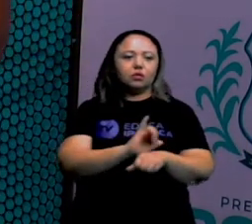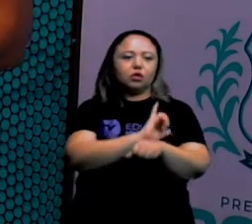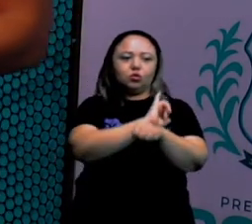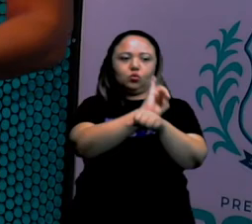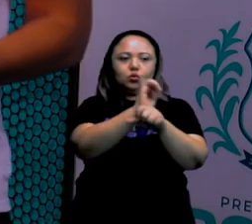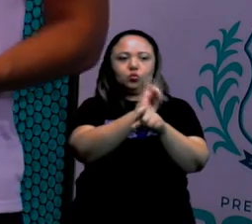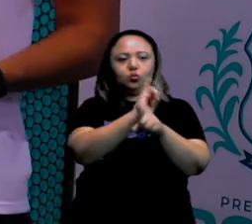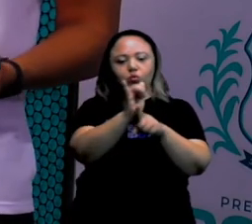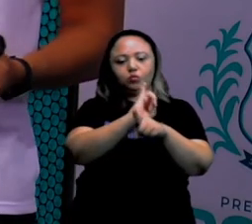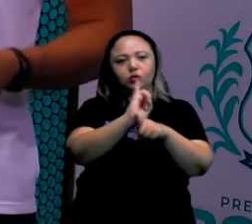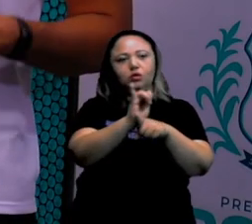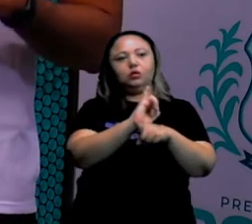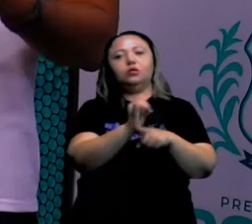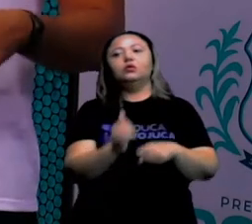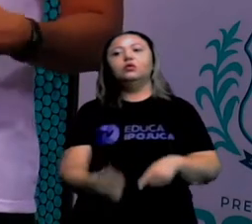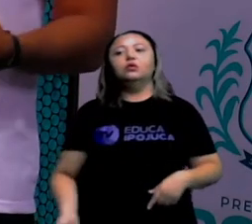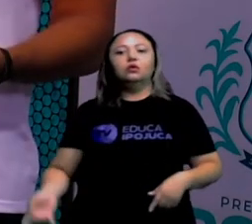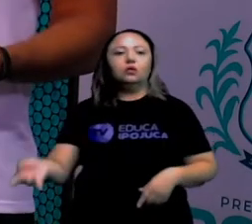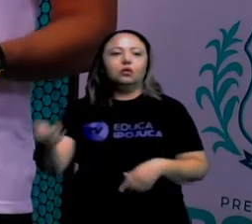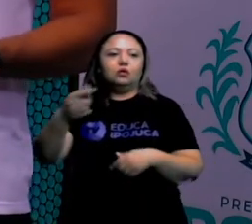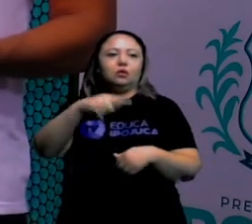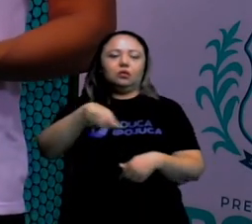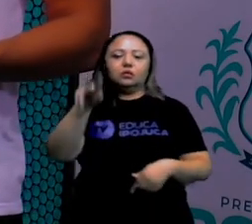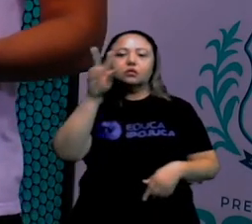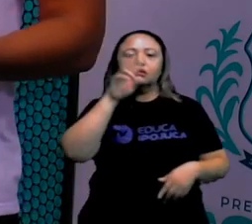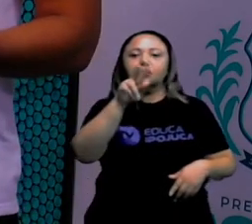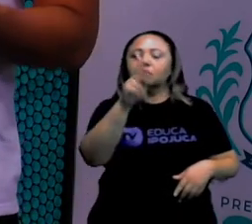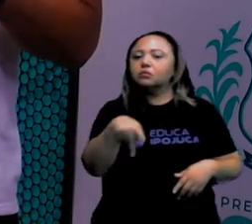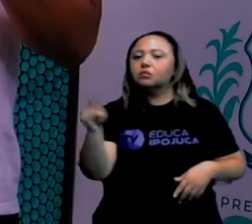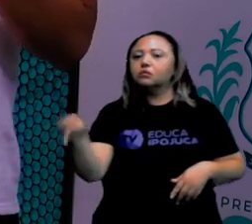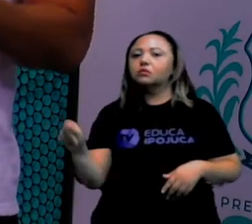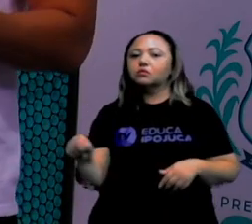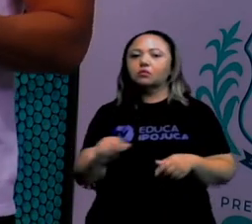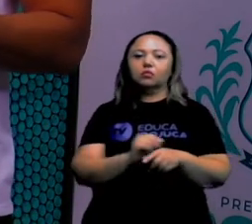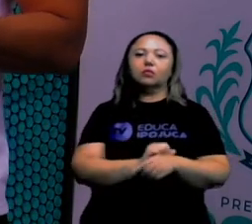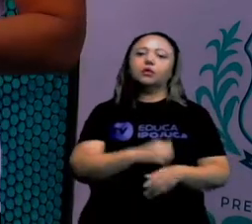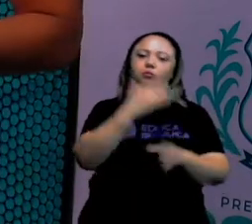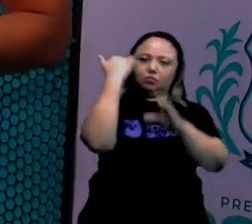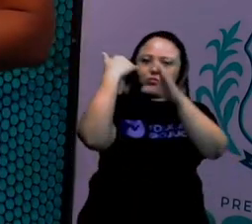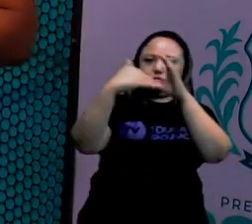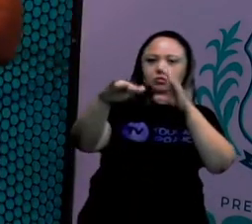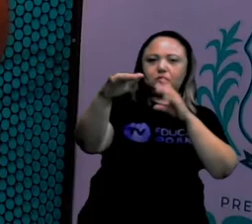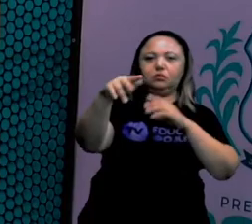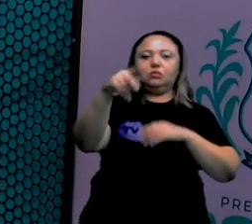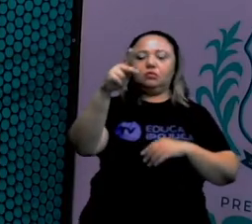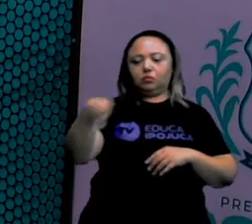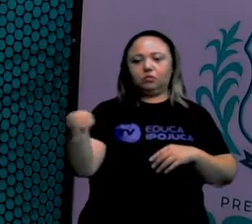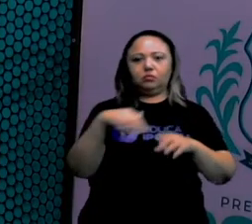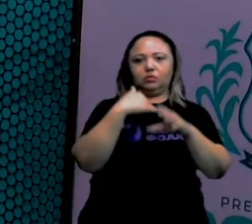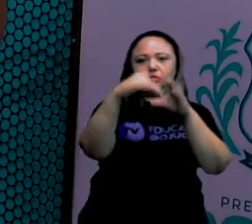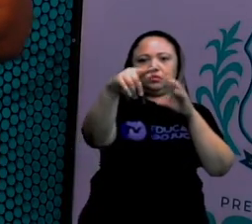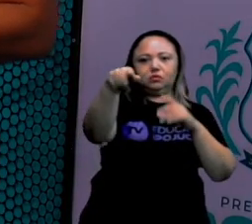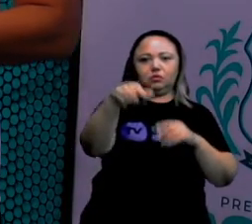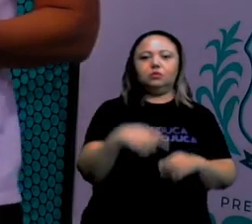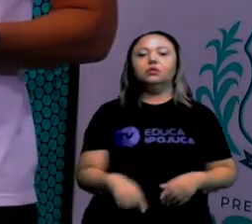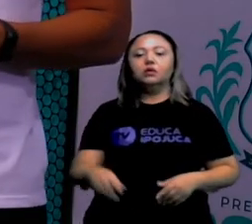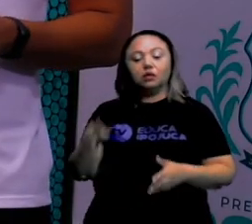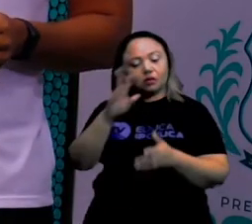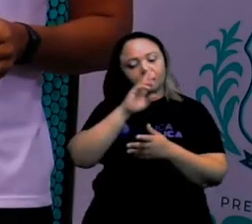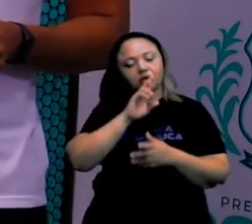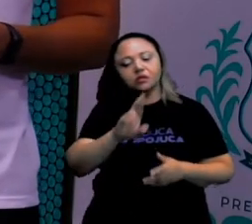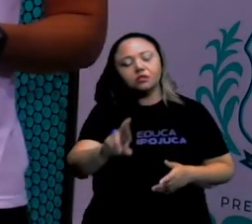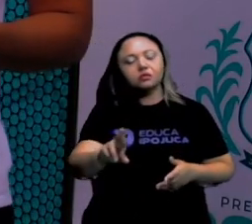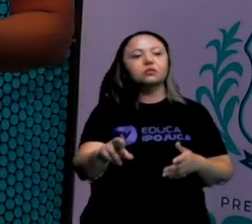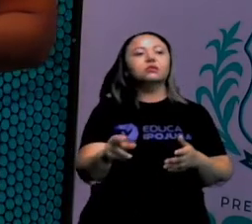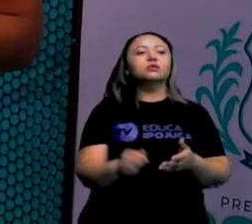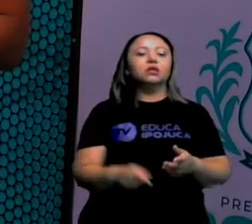pelo computador, ou seu professor passou esse vídeo para você, dá um print dessa tela, tá ok? E tenta responder. Eu